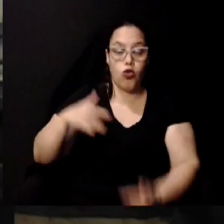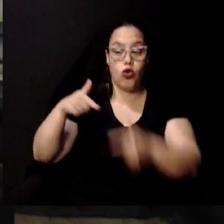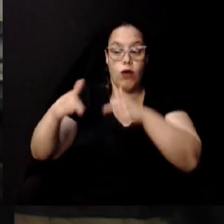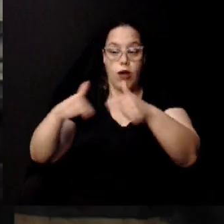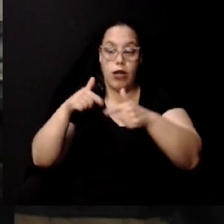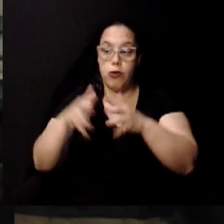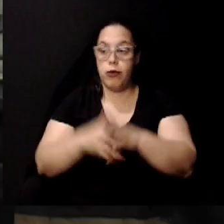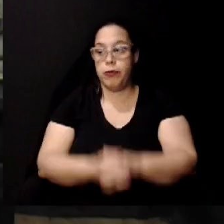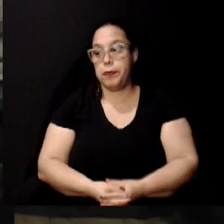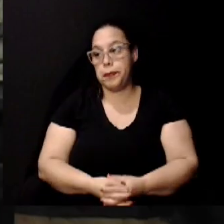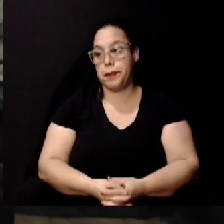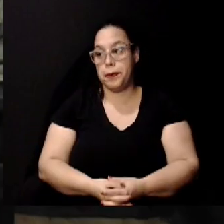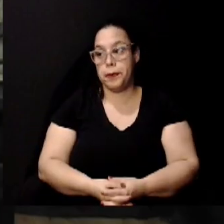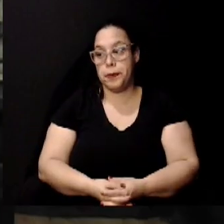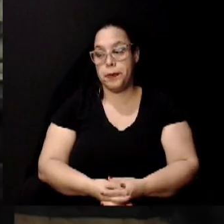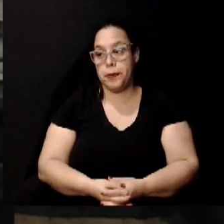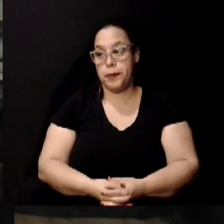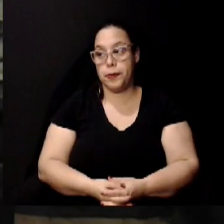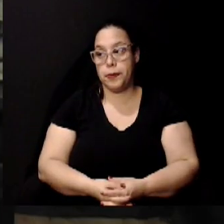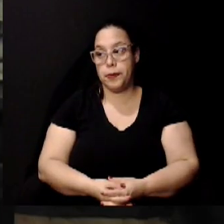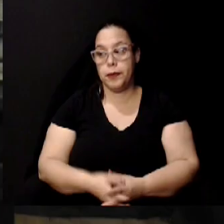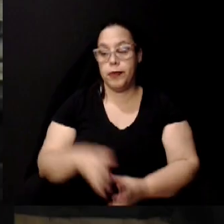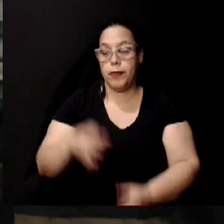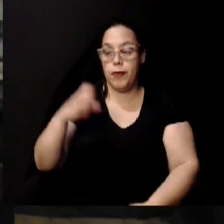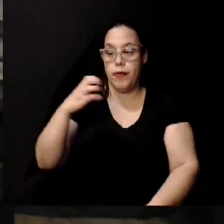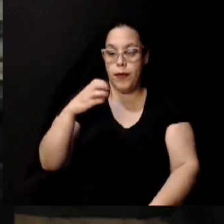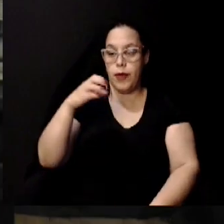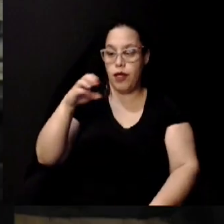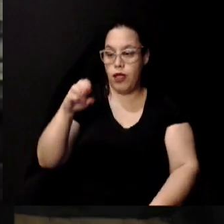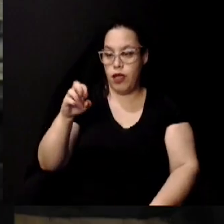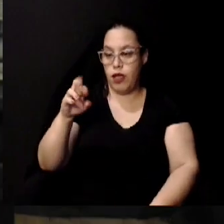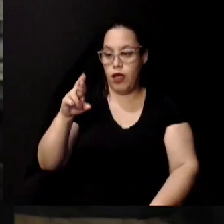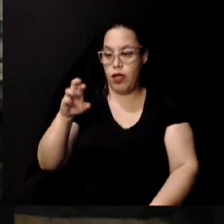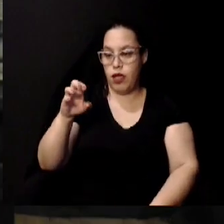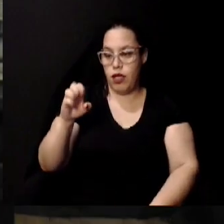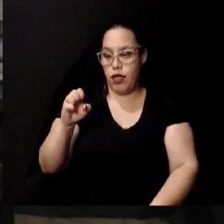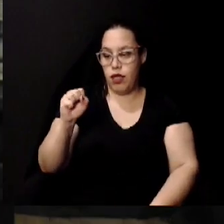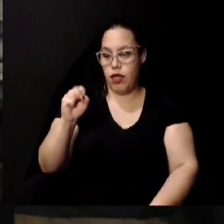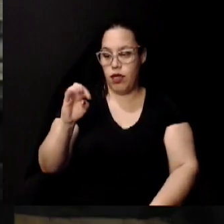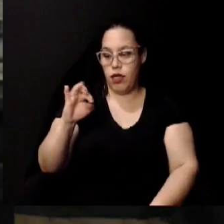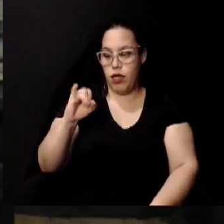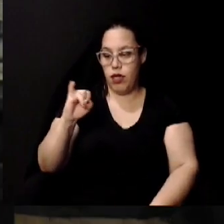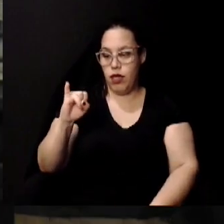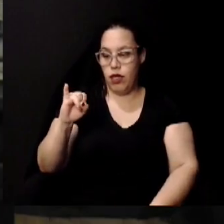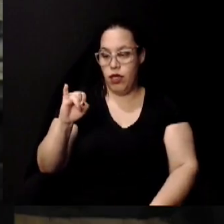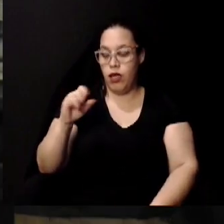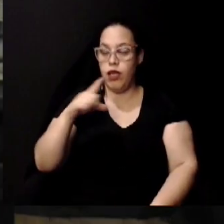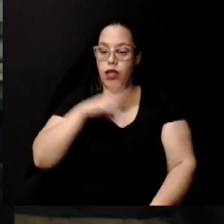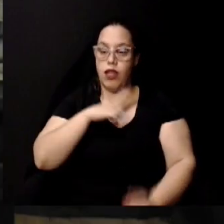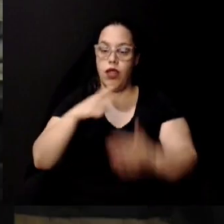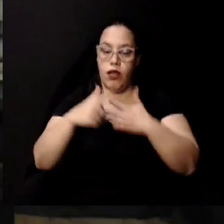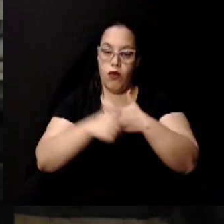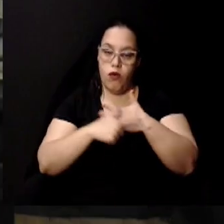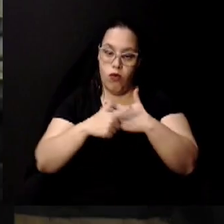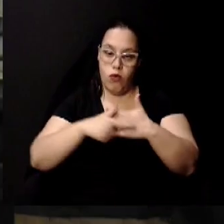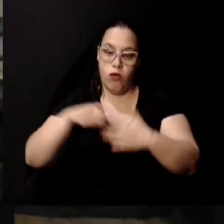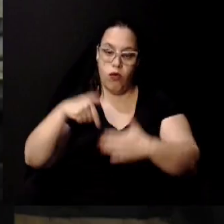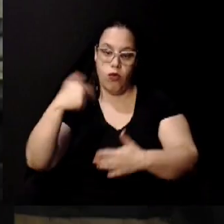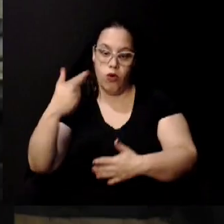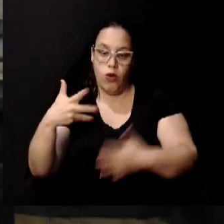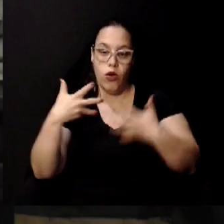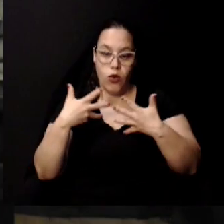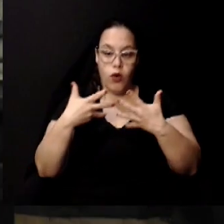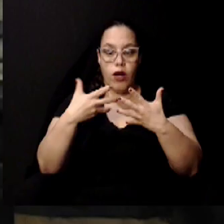né? O Sereste, que é o Centro de Referência do Trabalhador, ele tem um papel, além de fazer o acolhimento